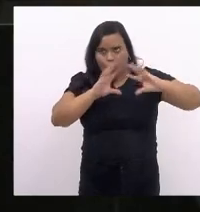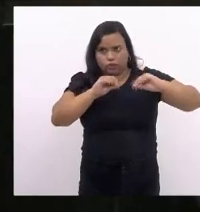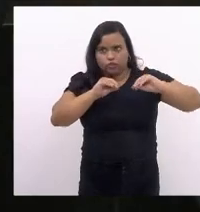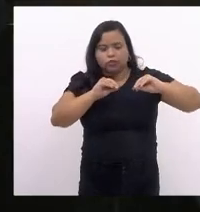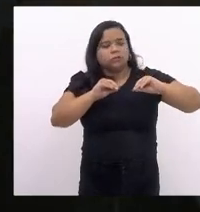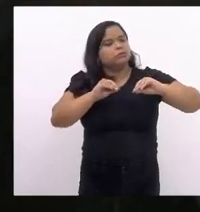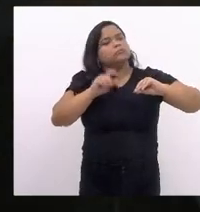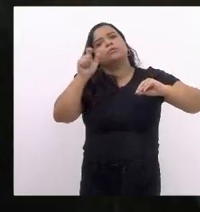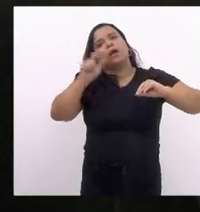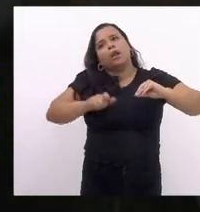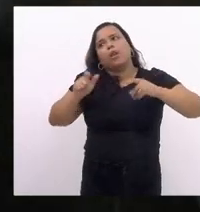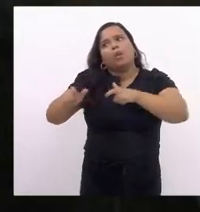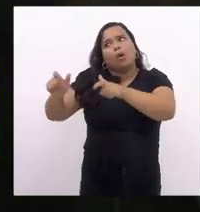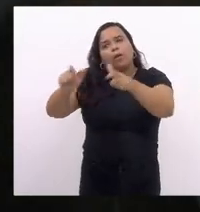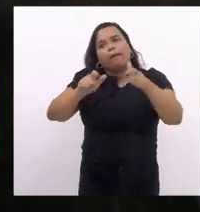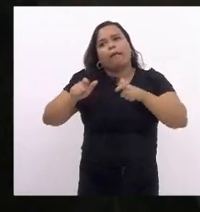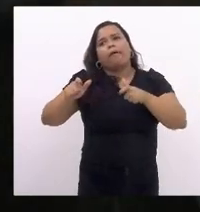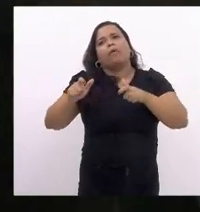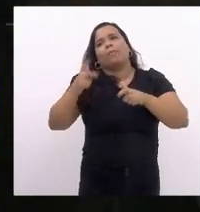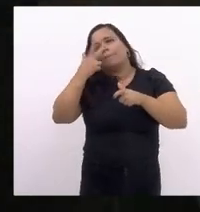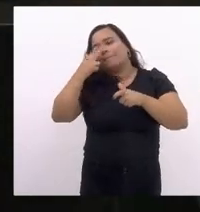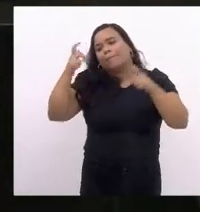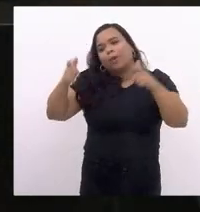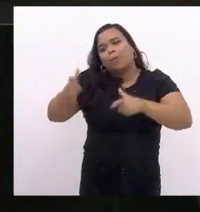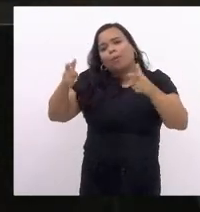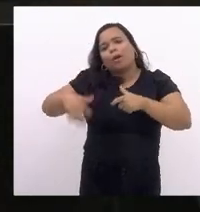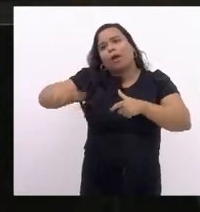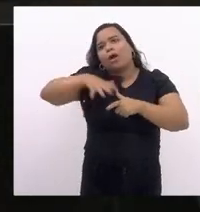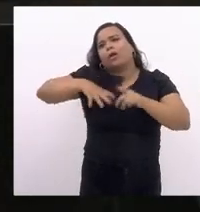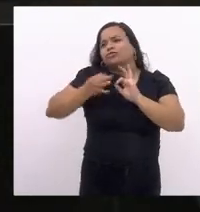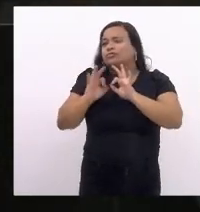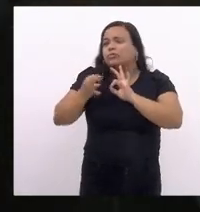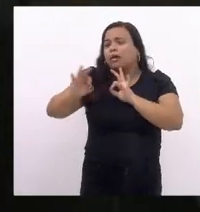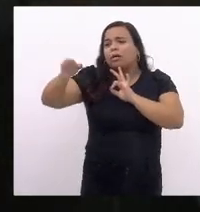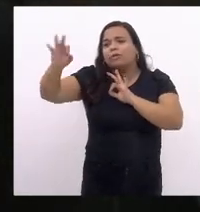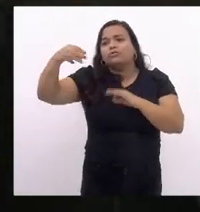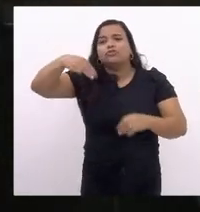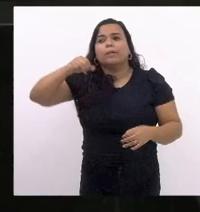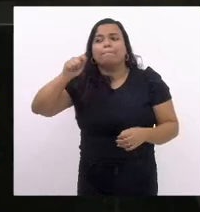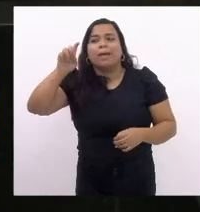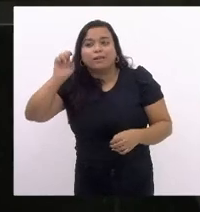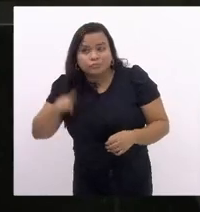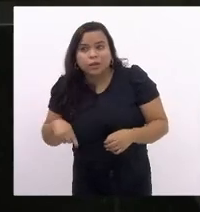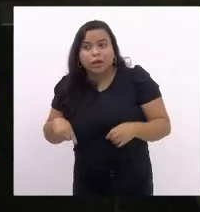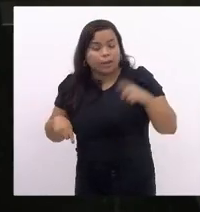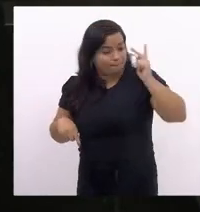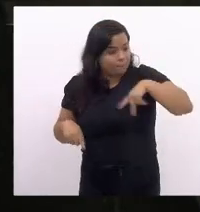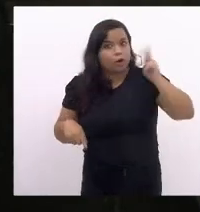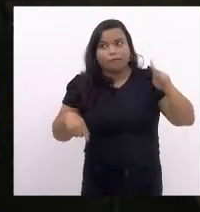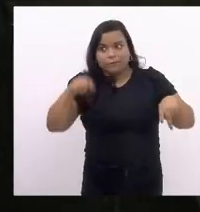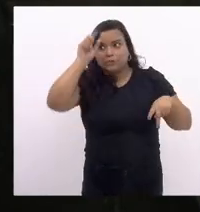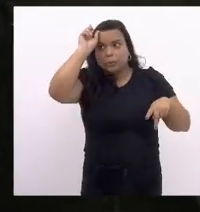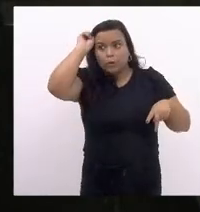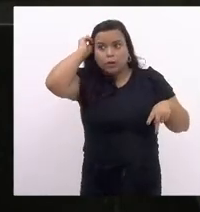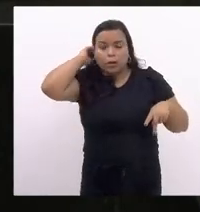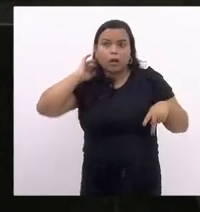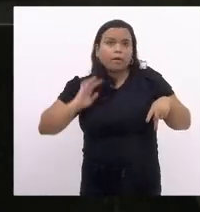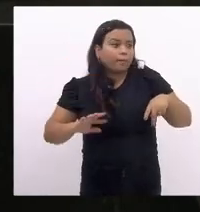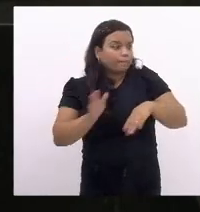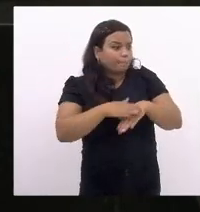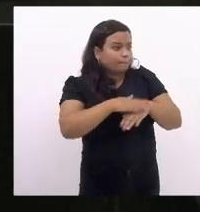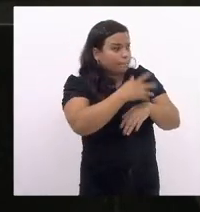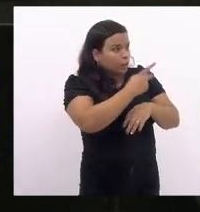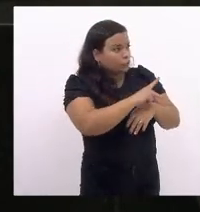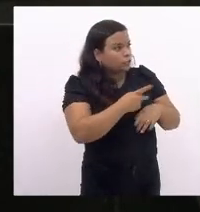numa localidade um pouco distante do município de Magé. É uma professora que é diretora adjunta. Ela que